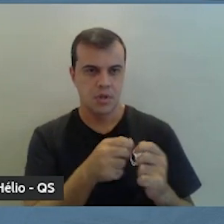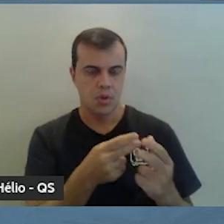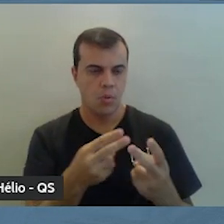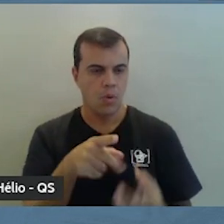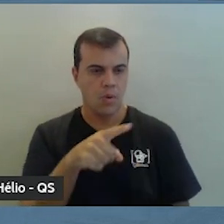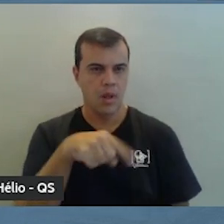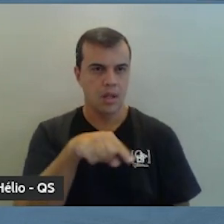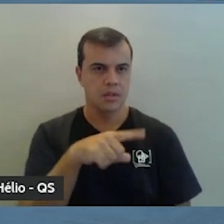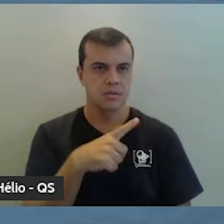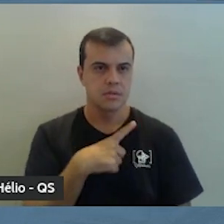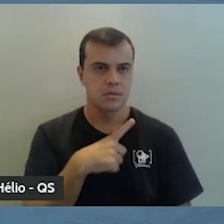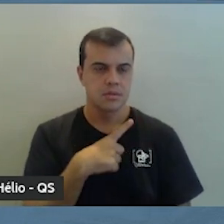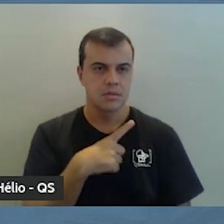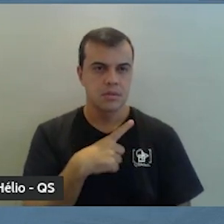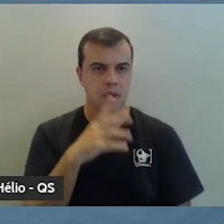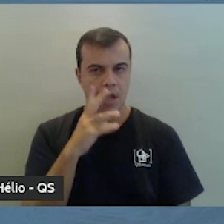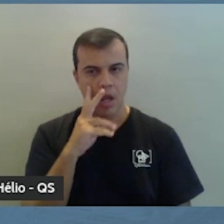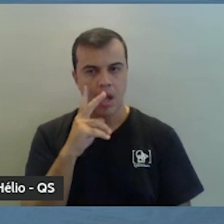fazem,